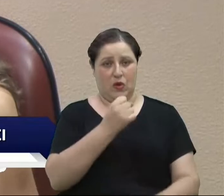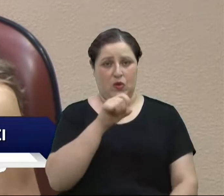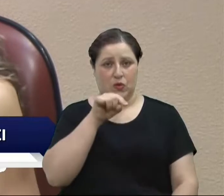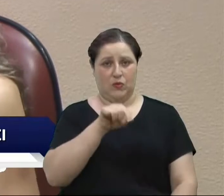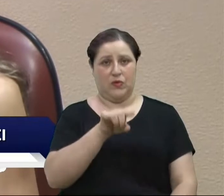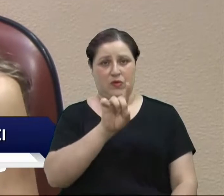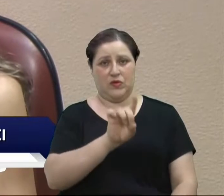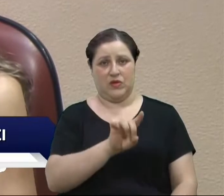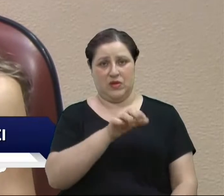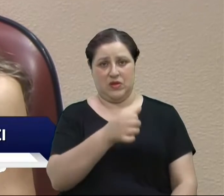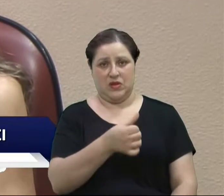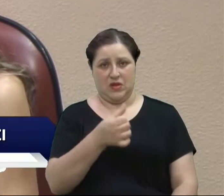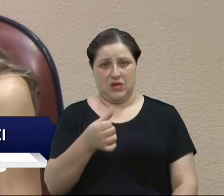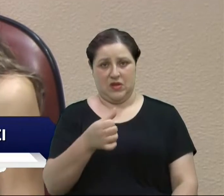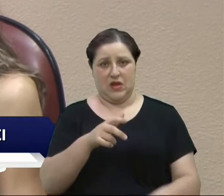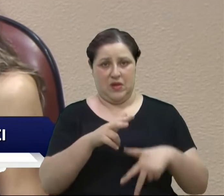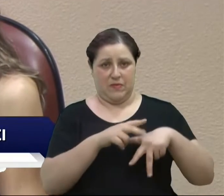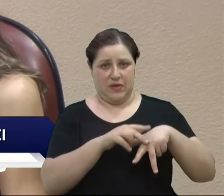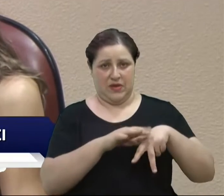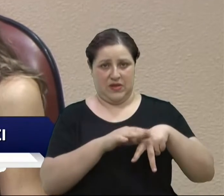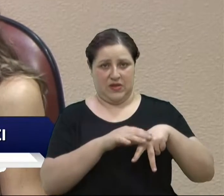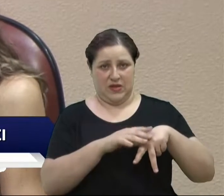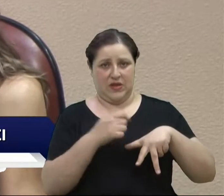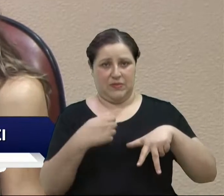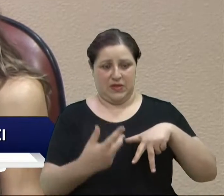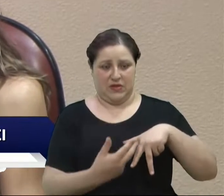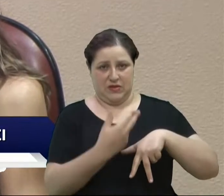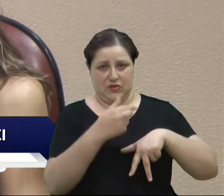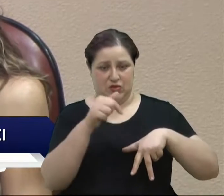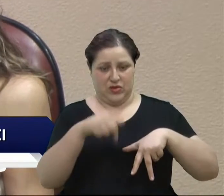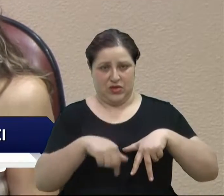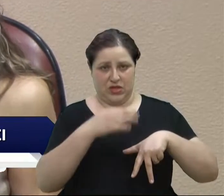8.166, entre pacientes de Caxias e pacientes de fora.